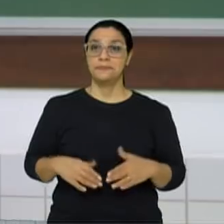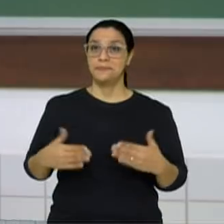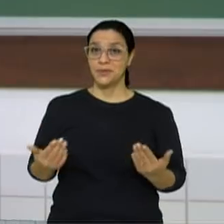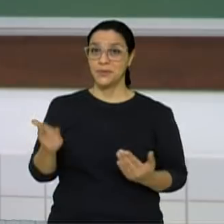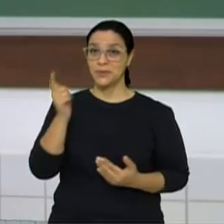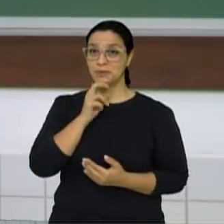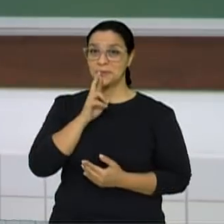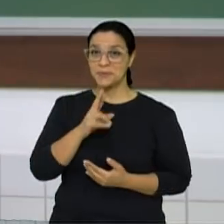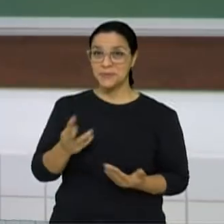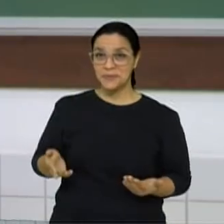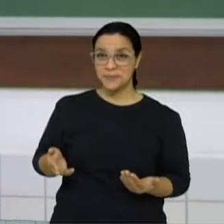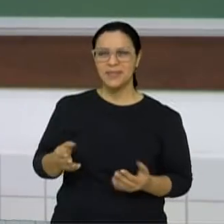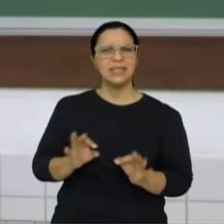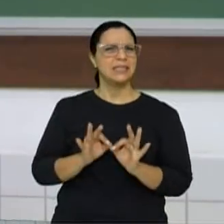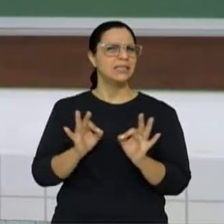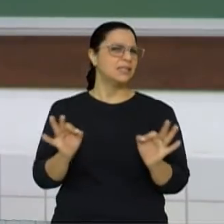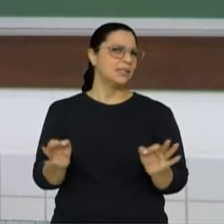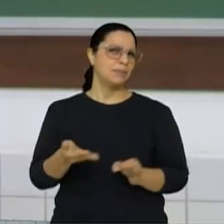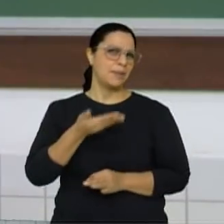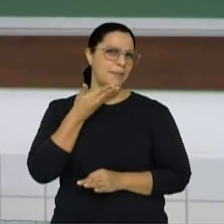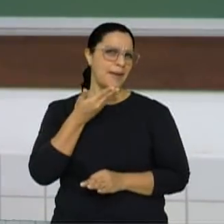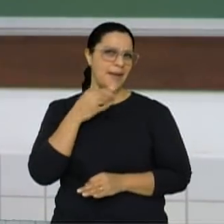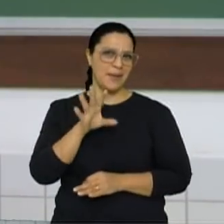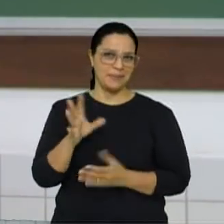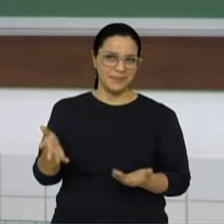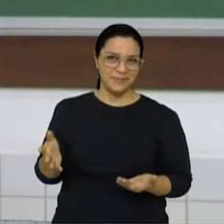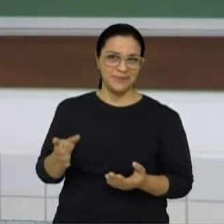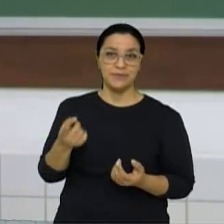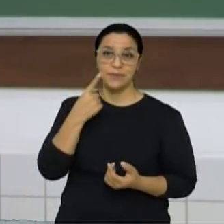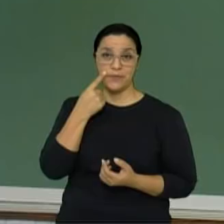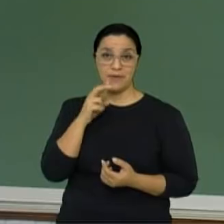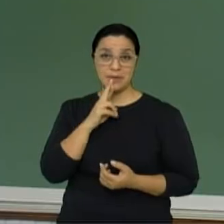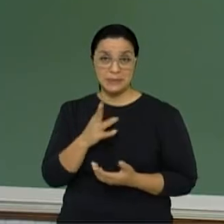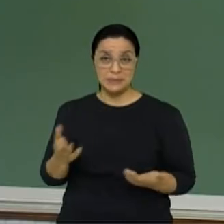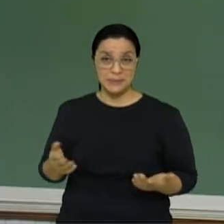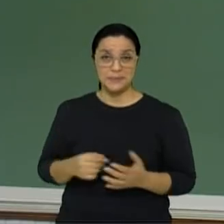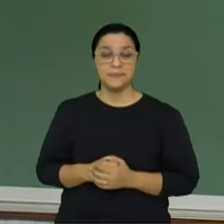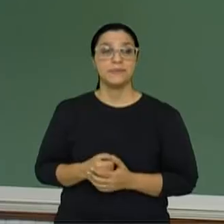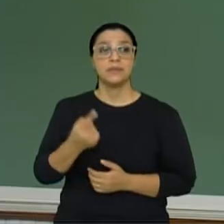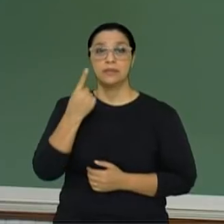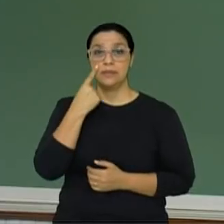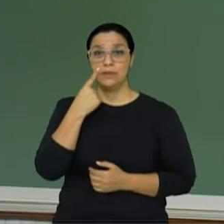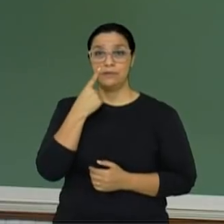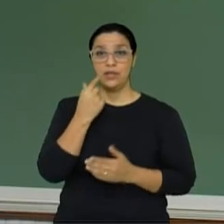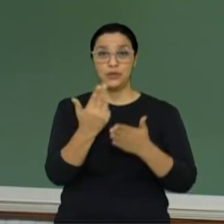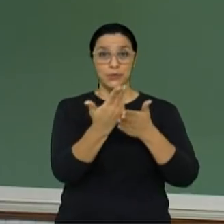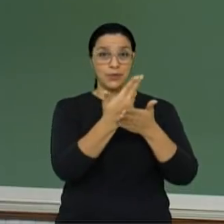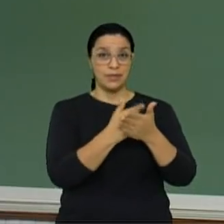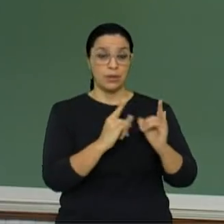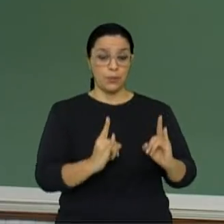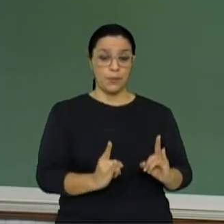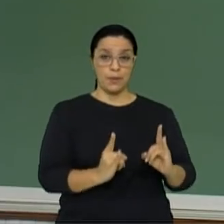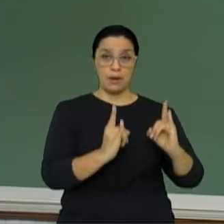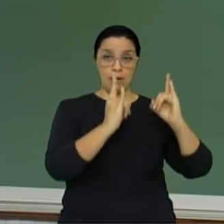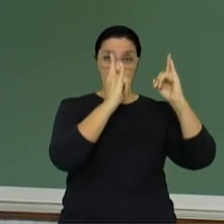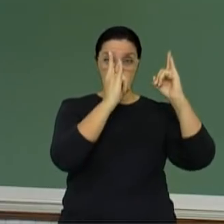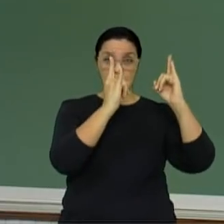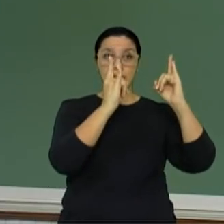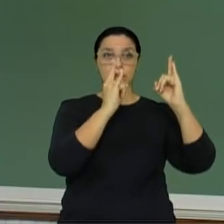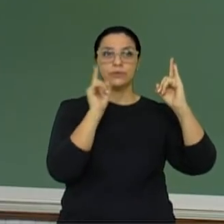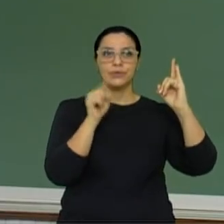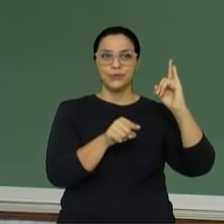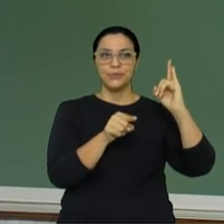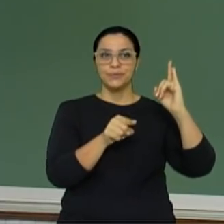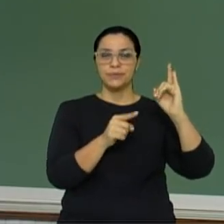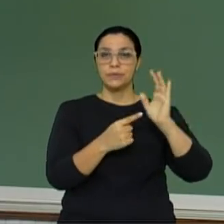Então, conseguiram? Simplesinho esse, né? Vamos aqui para a correção. Veja na figura a seguir. Então, eu tenho aqui, né, a